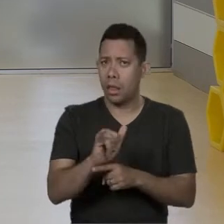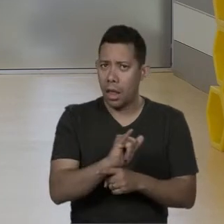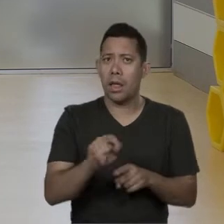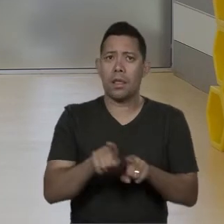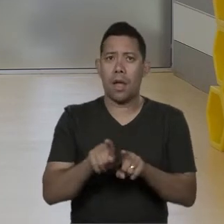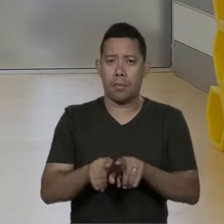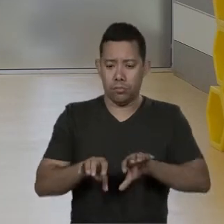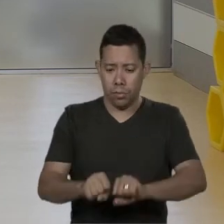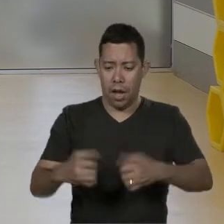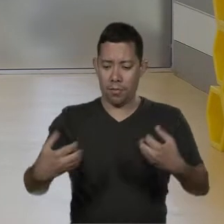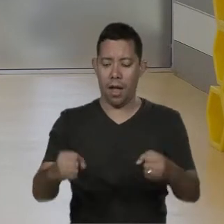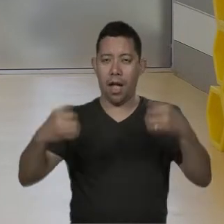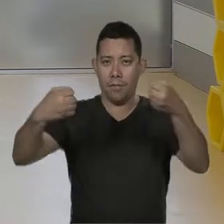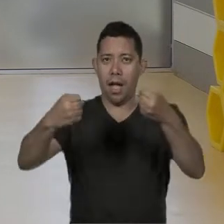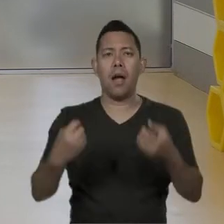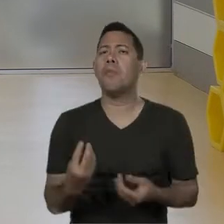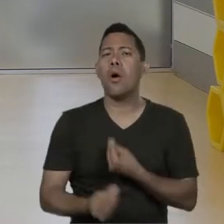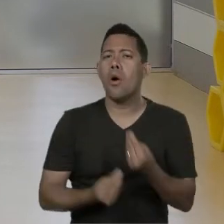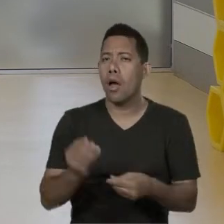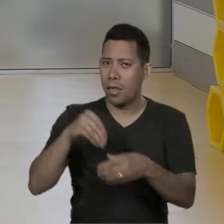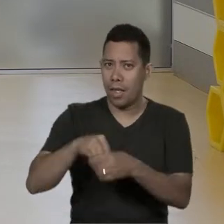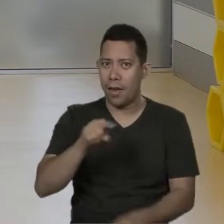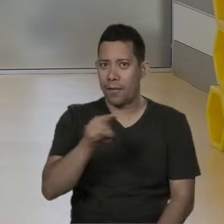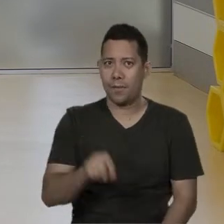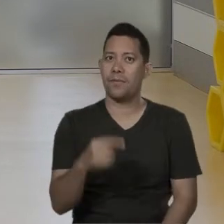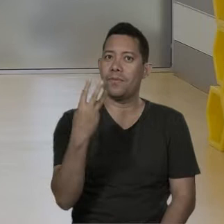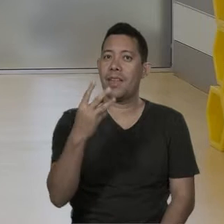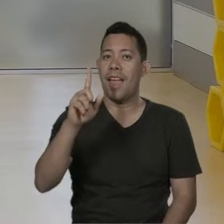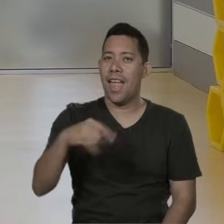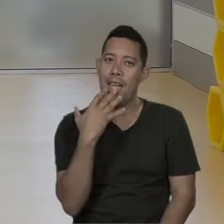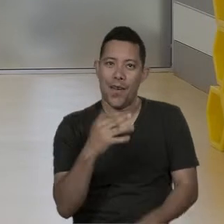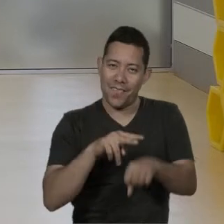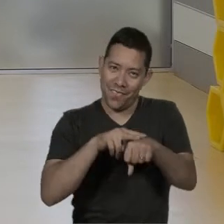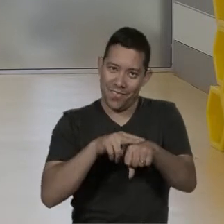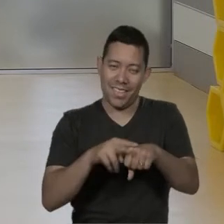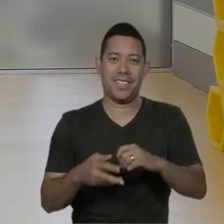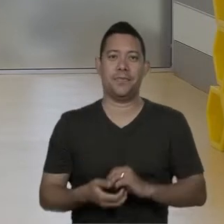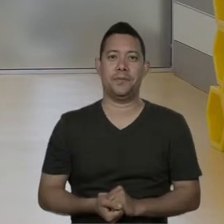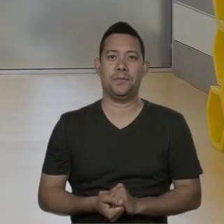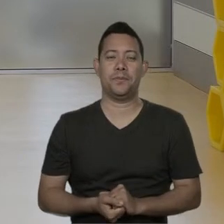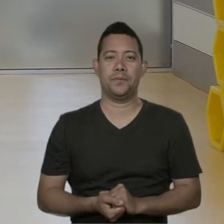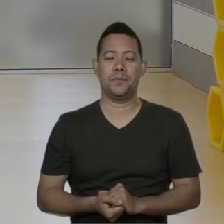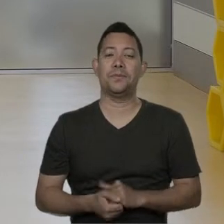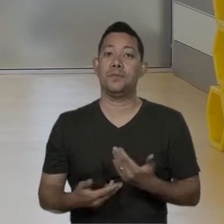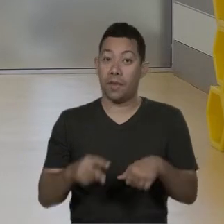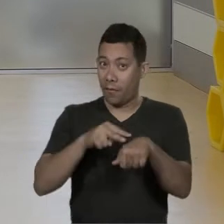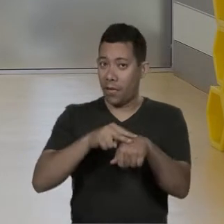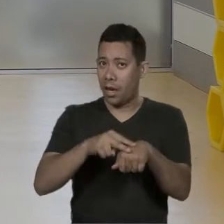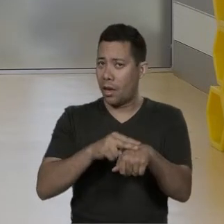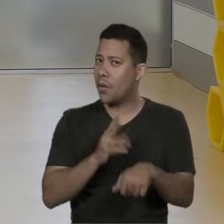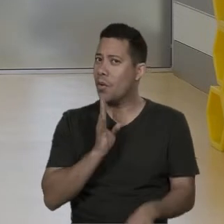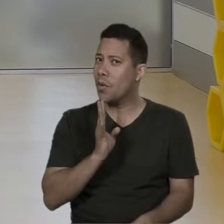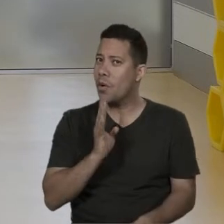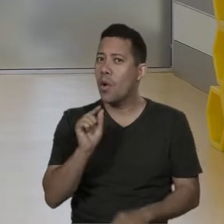e pegadas, mas sempre nos mantendo dentro da zona 3, a zona verde. A zona verde, ela é conhecida